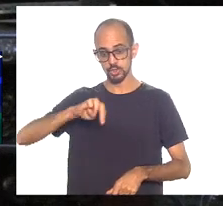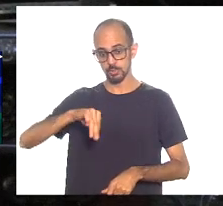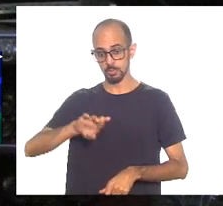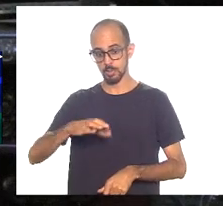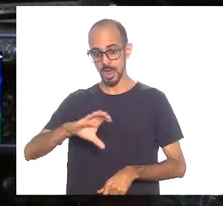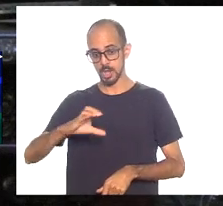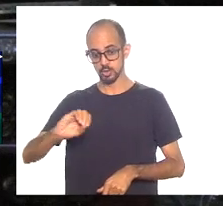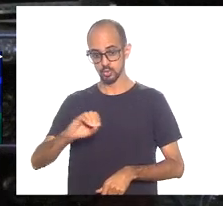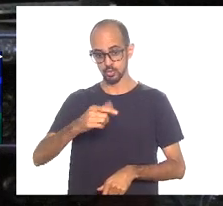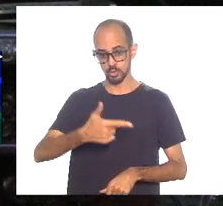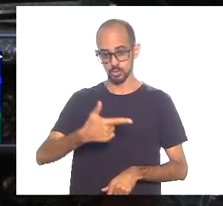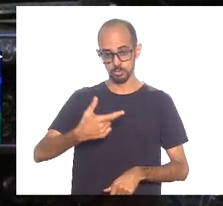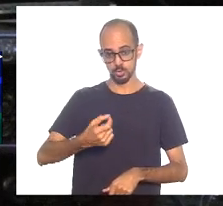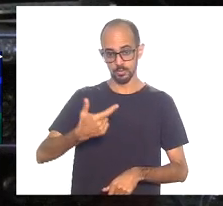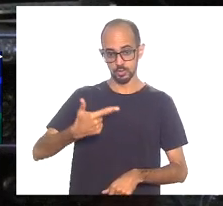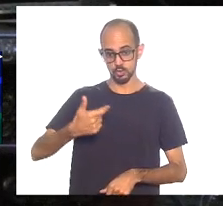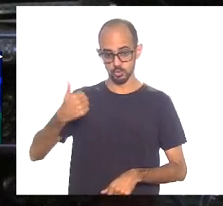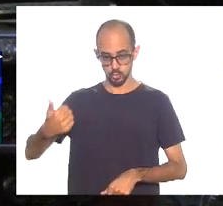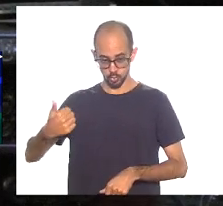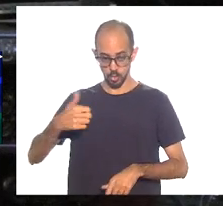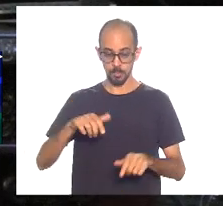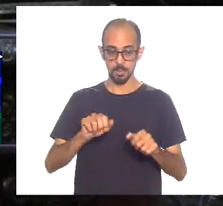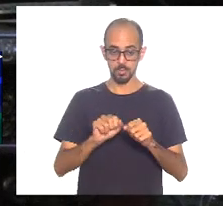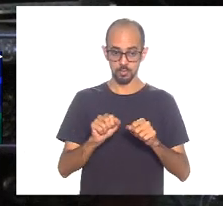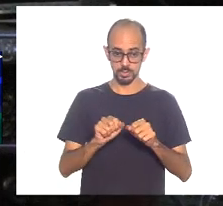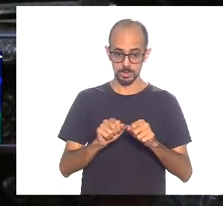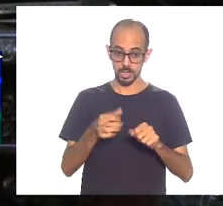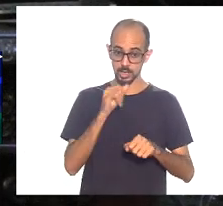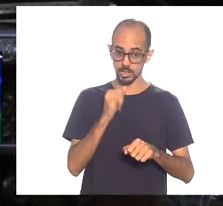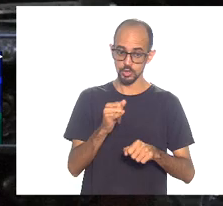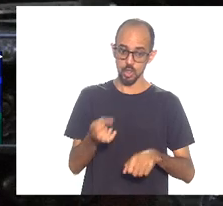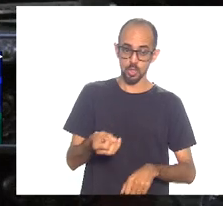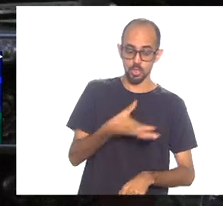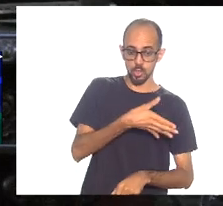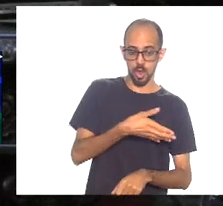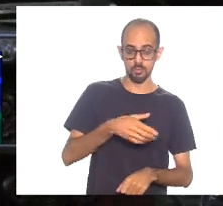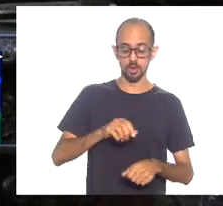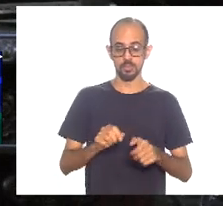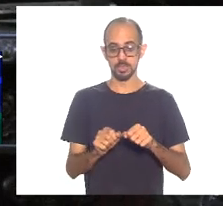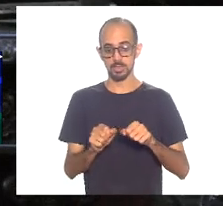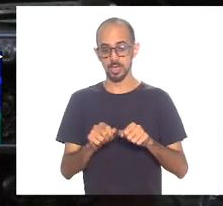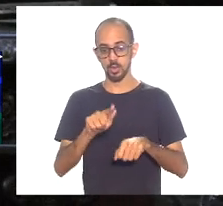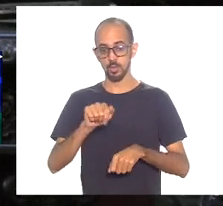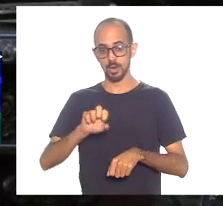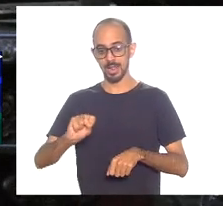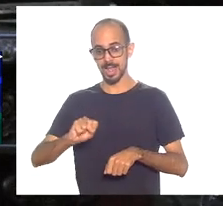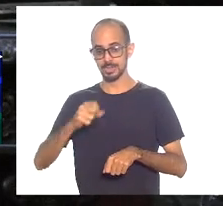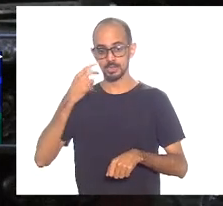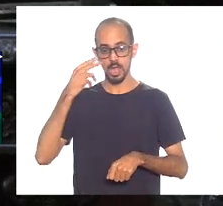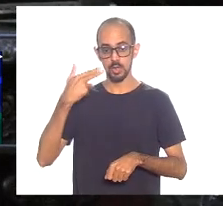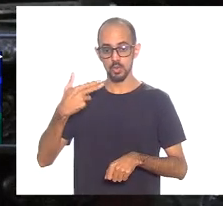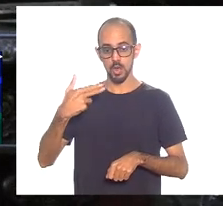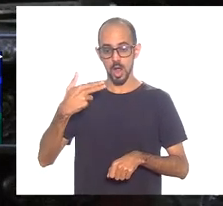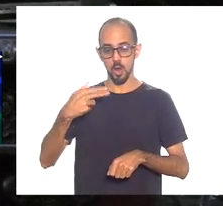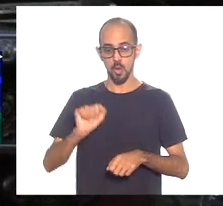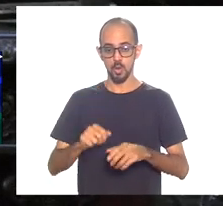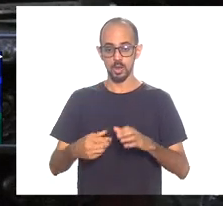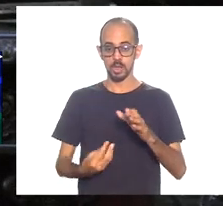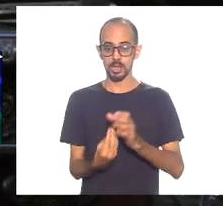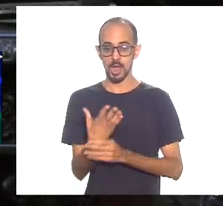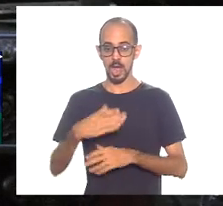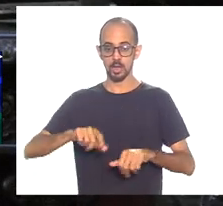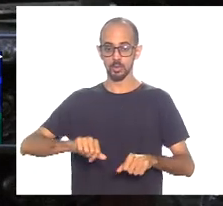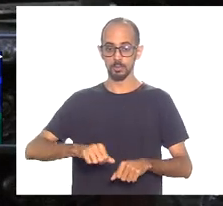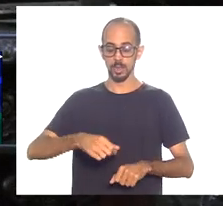implementar em Nova de projeto geração de energia do Estado do Rio de Janeiro a partir do gás natural conforme autorizado pela cláusula 13ª